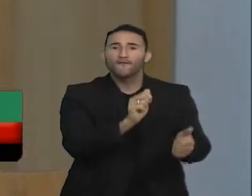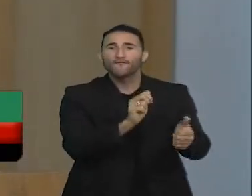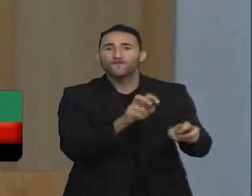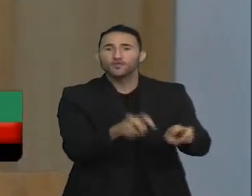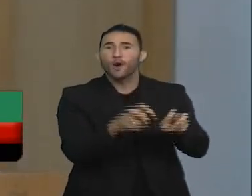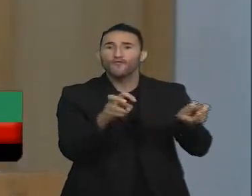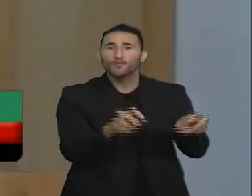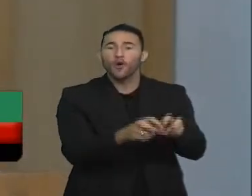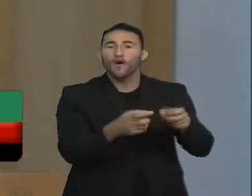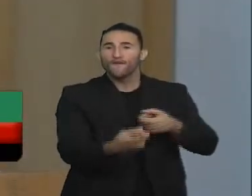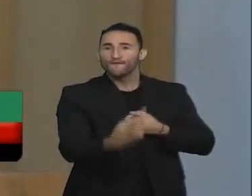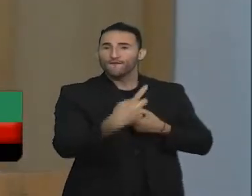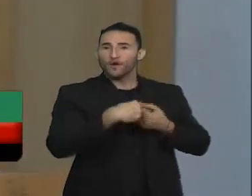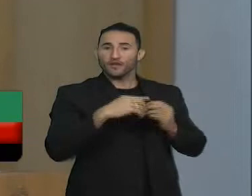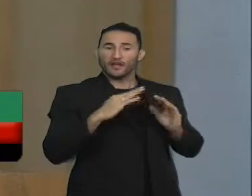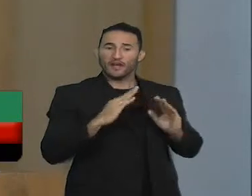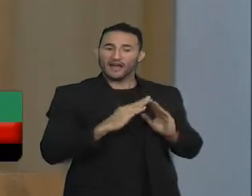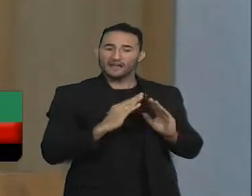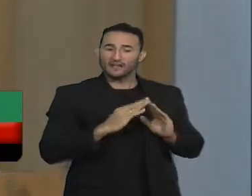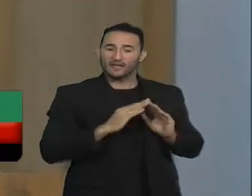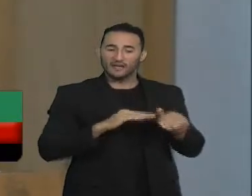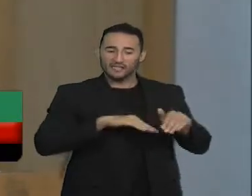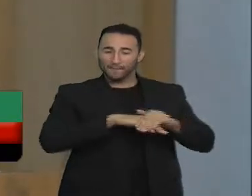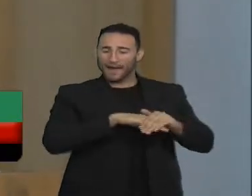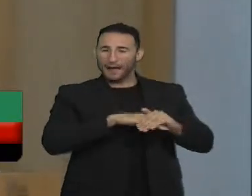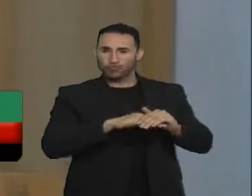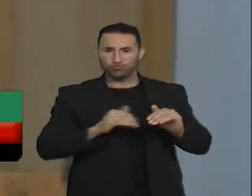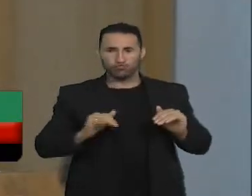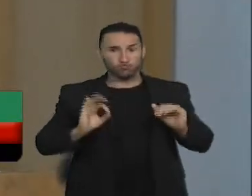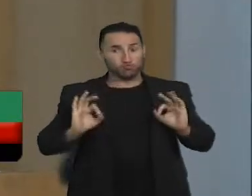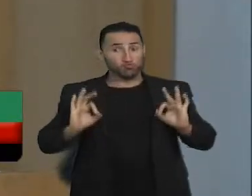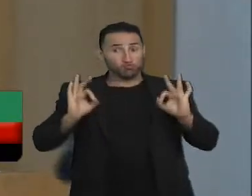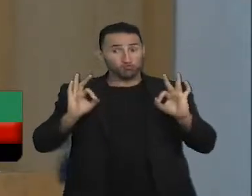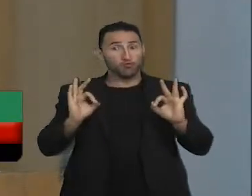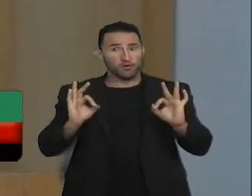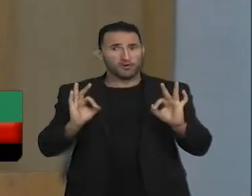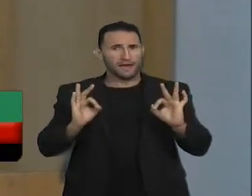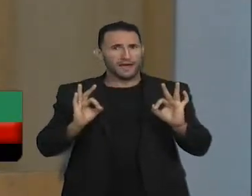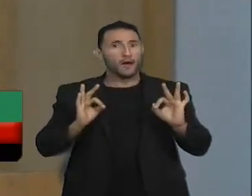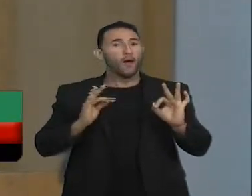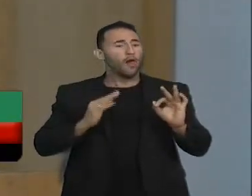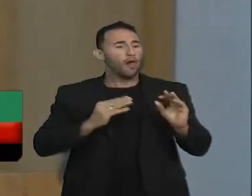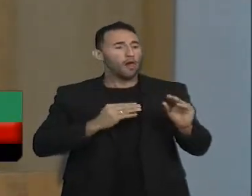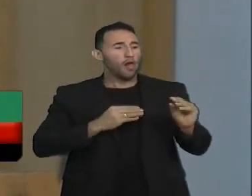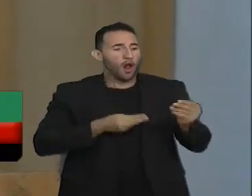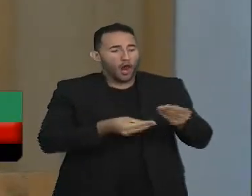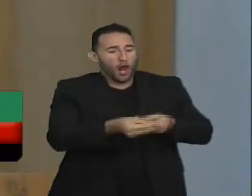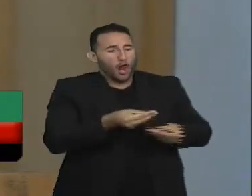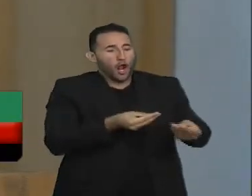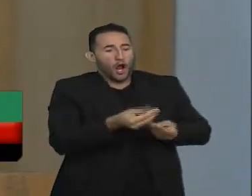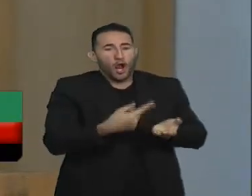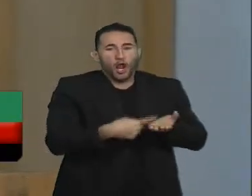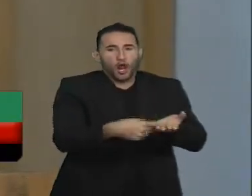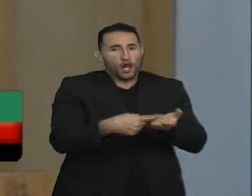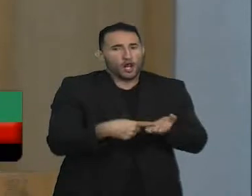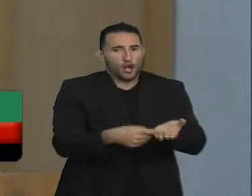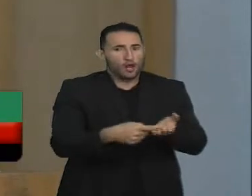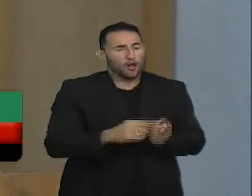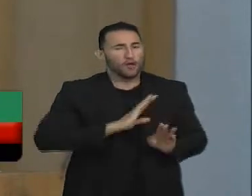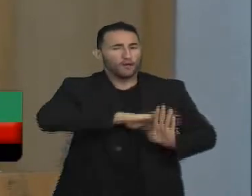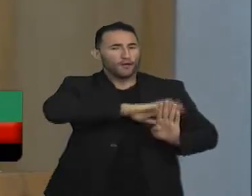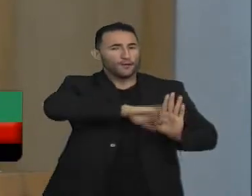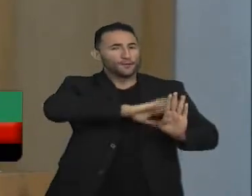Nós não podemos ter essa troca, não podemos admitir que os nossos filhos tenham essa troca. Porque, senão,